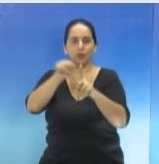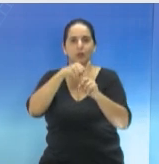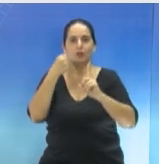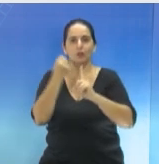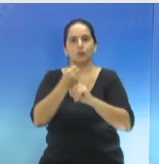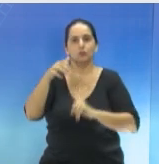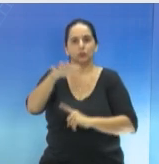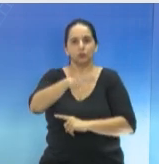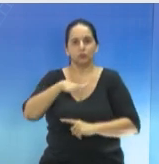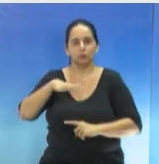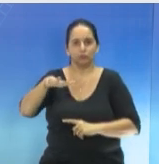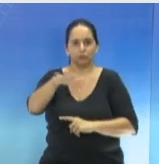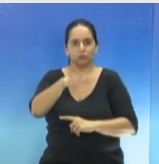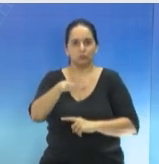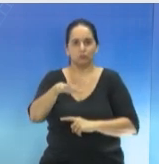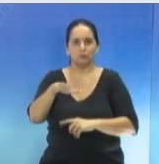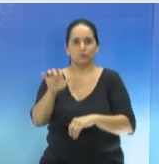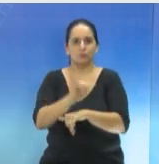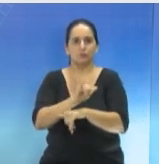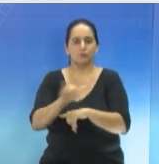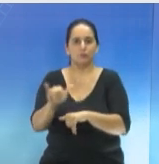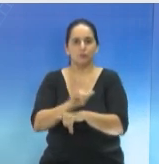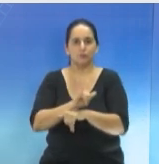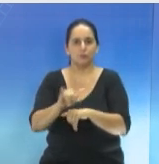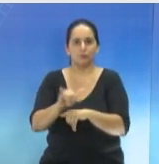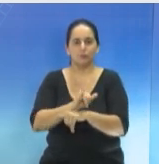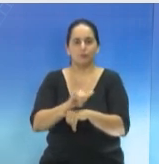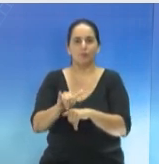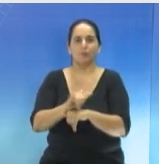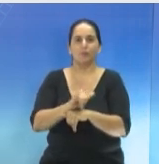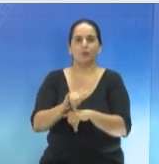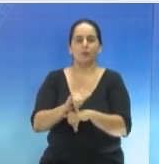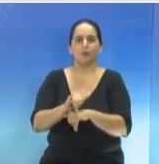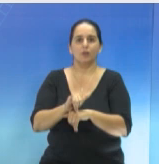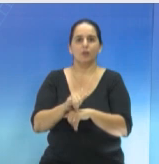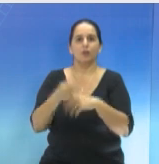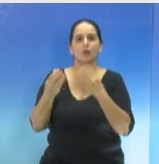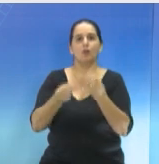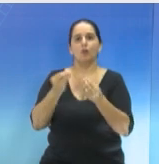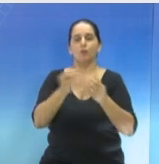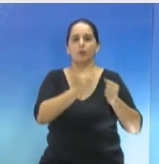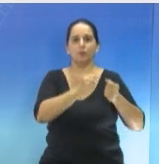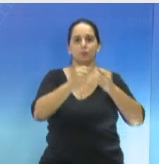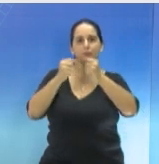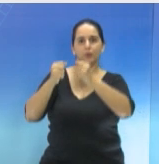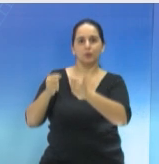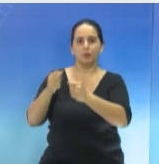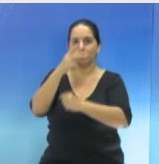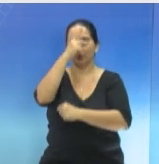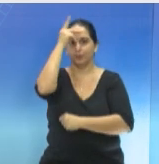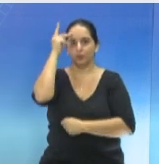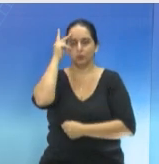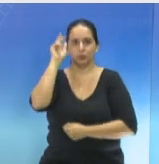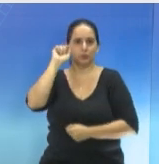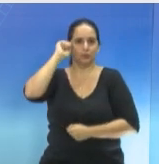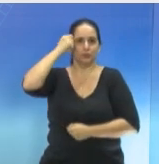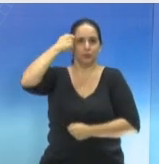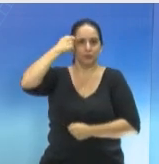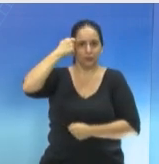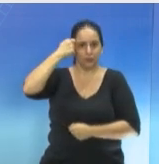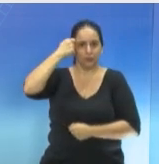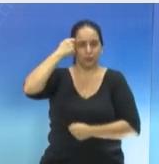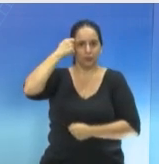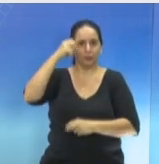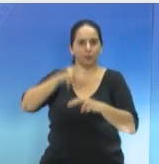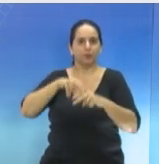de estratégias para uma descolonização estética que empodere os sujeitos negros